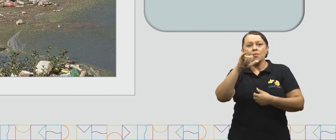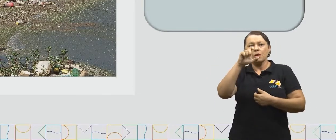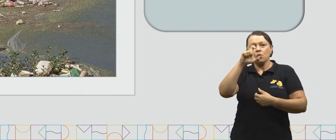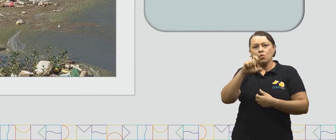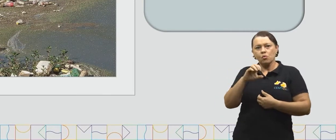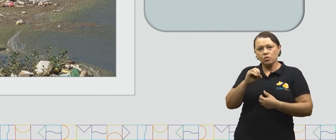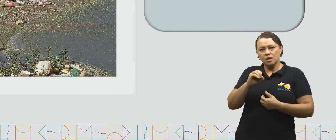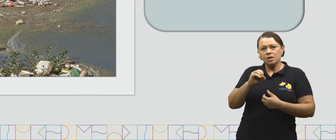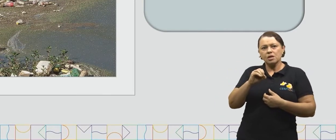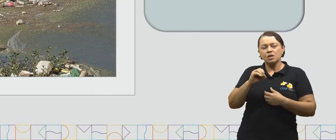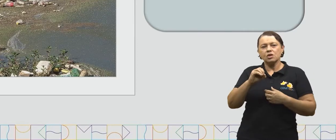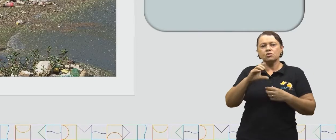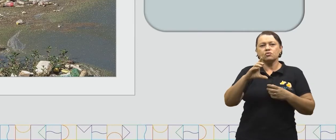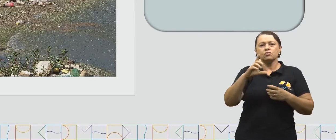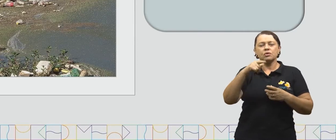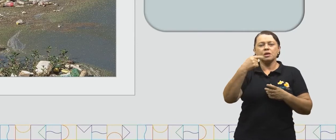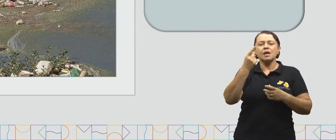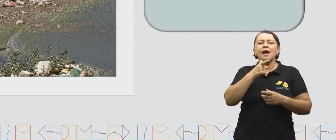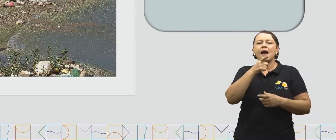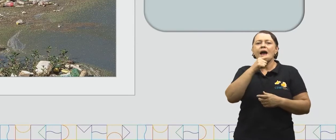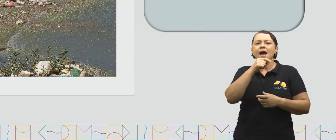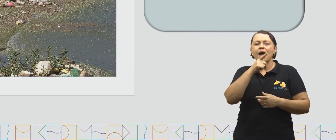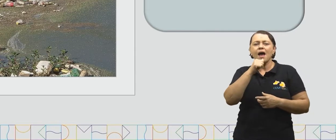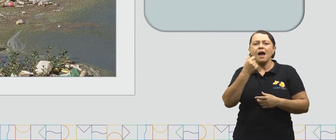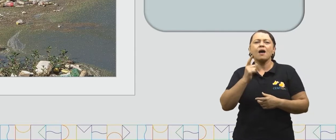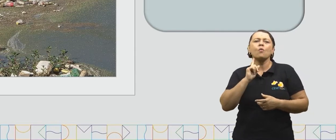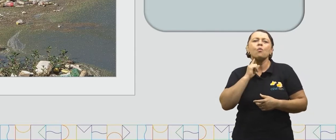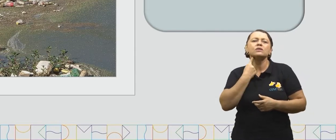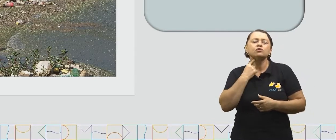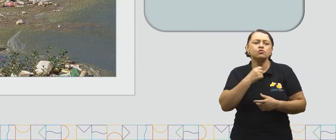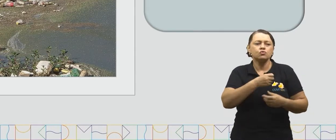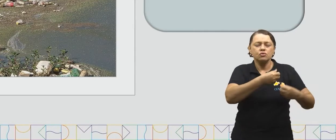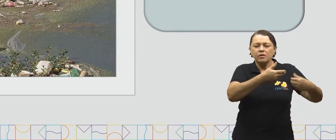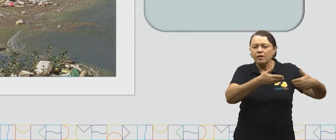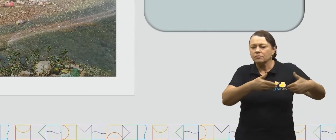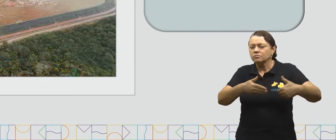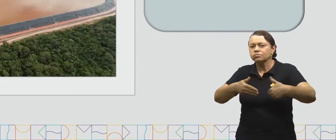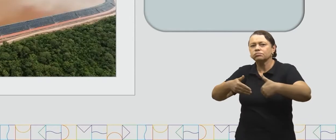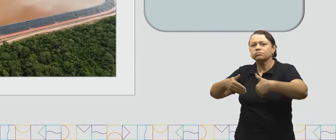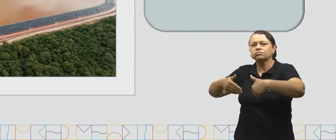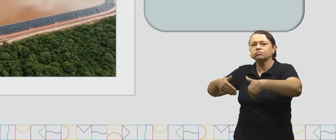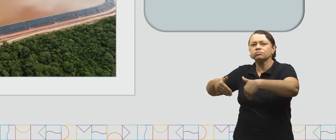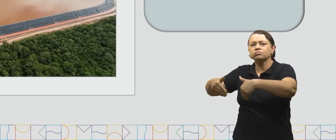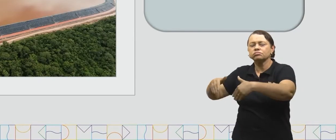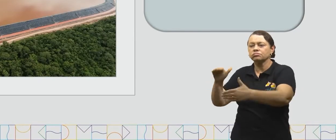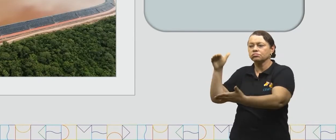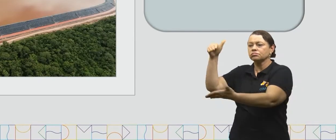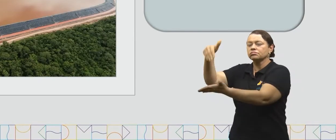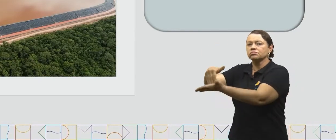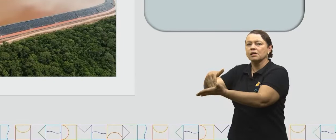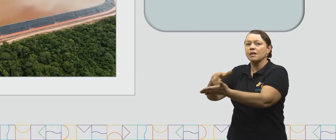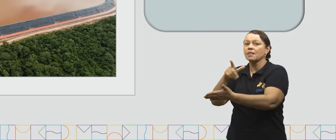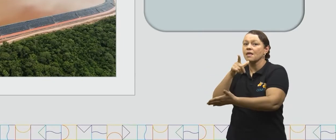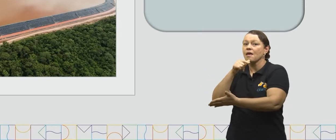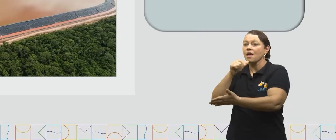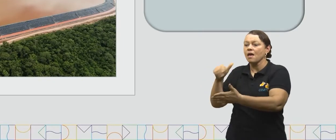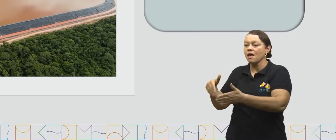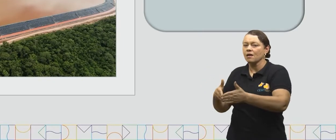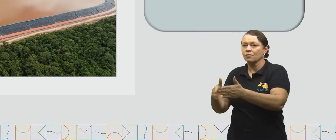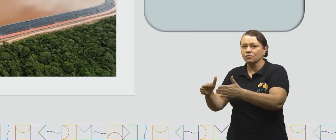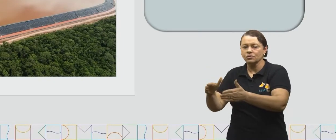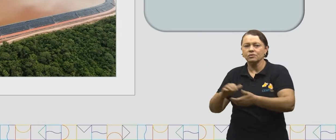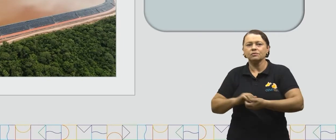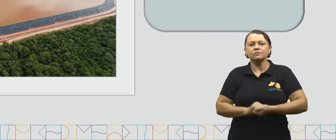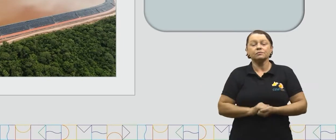lixo e esgoto não tratados provenientes de imóveis em centros urbanos. As indústrias também poluem.